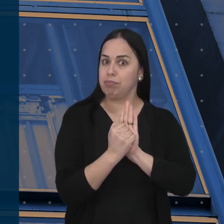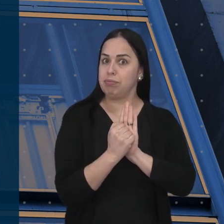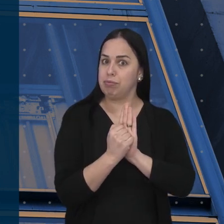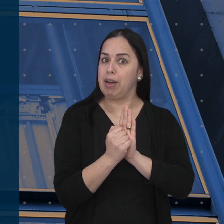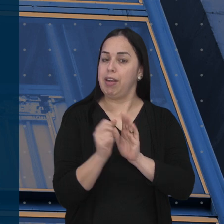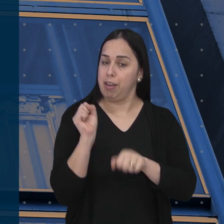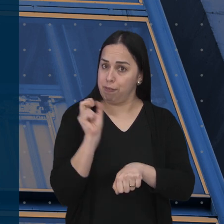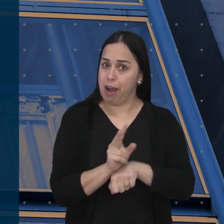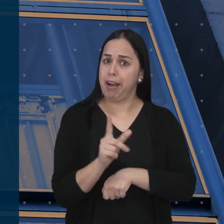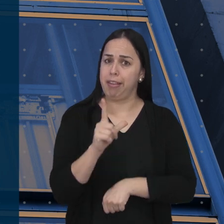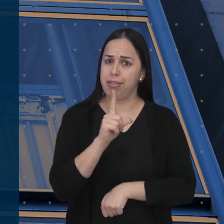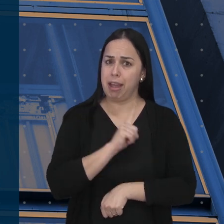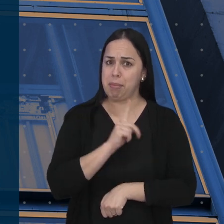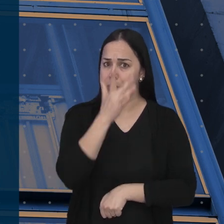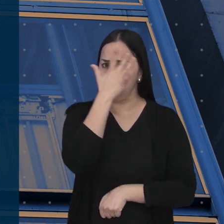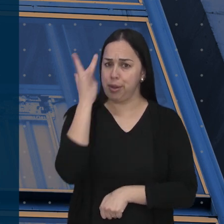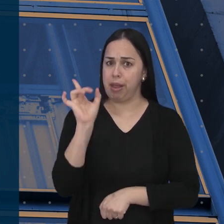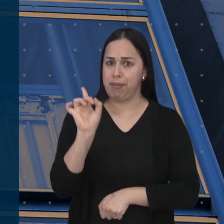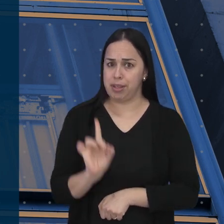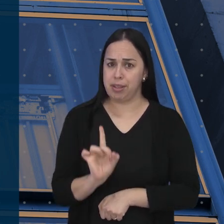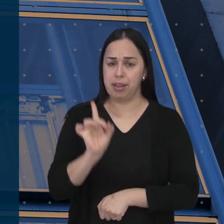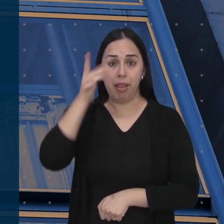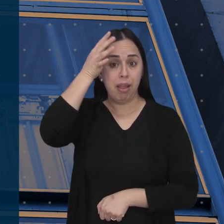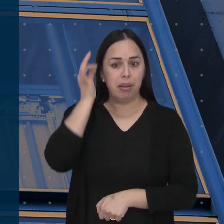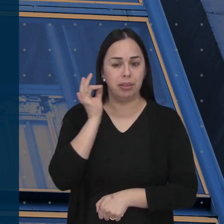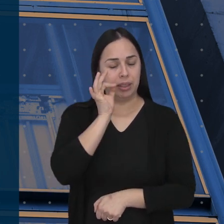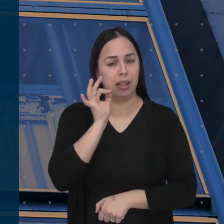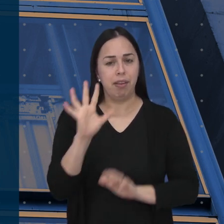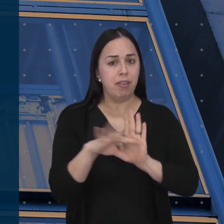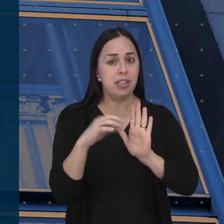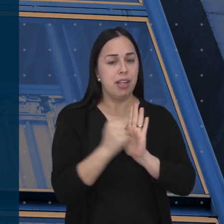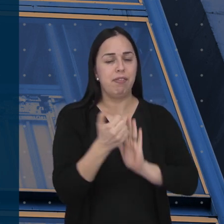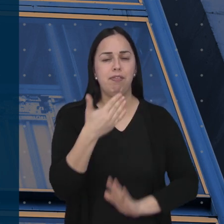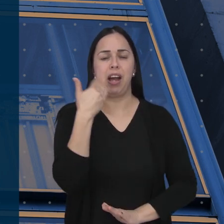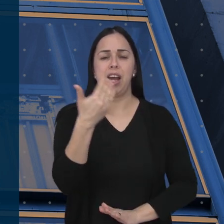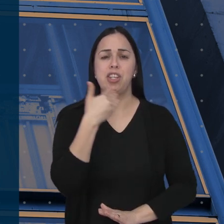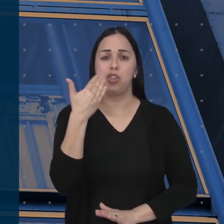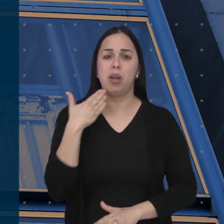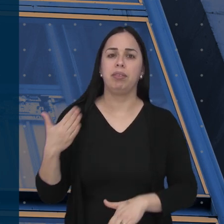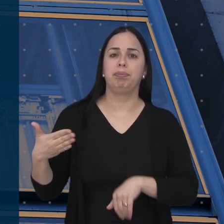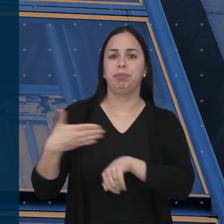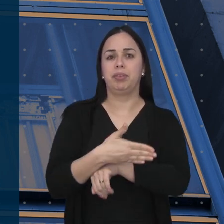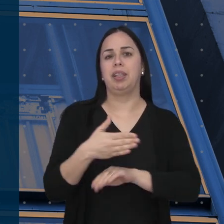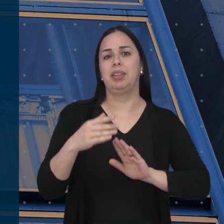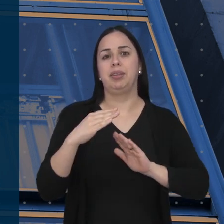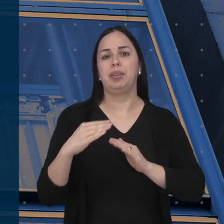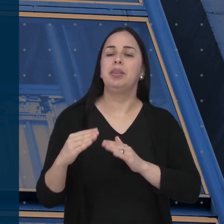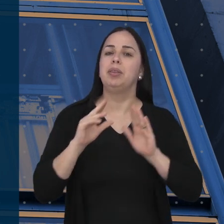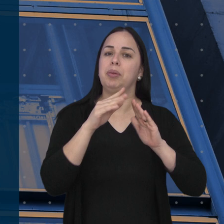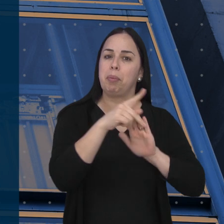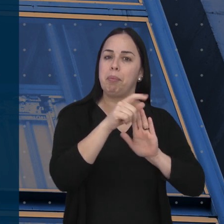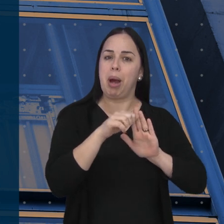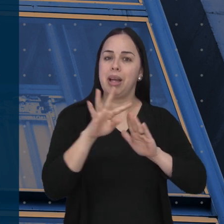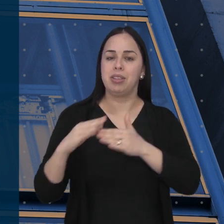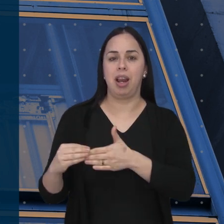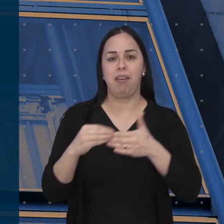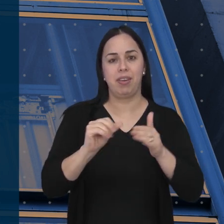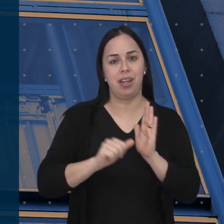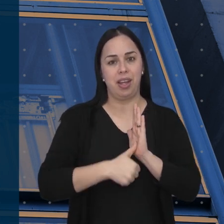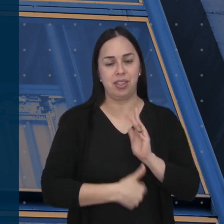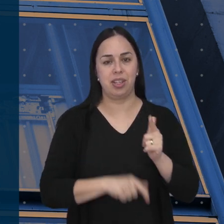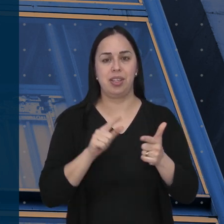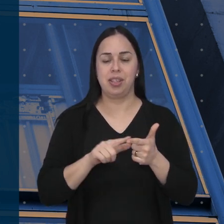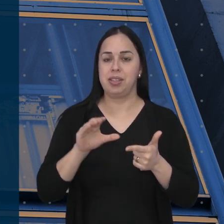com deficiência no cargo de operador de telemarketing. Para se candidatar é fácil, é só comparecer ao PAT, levando RG,